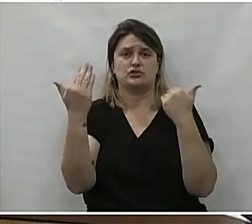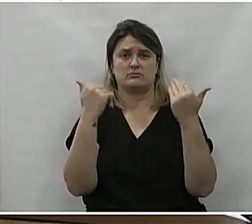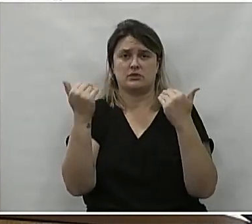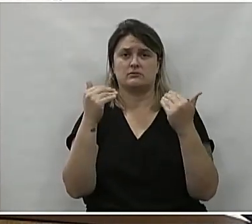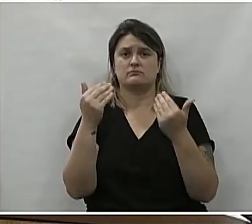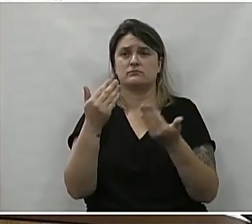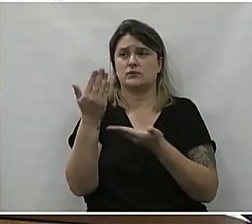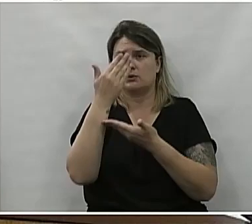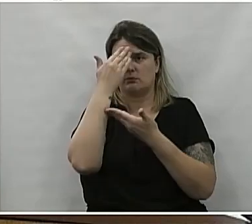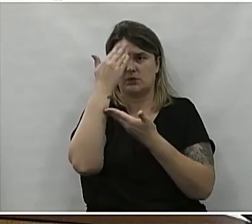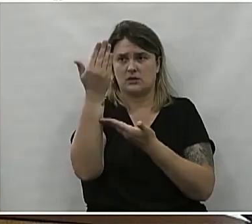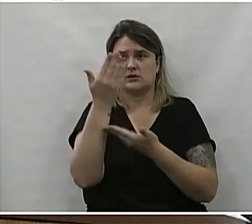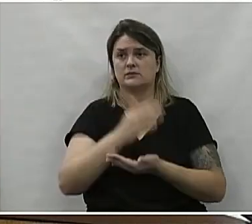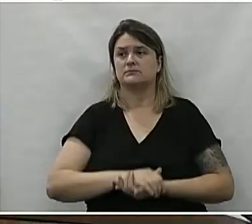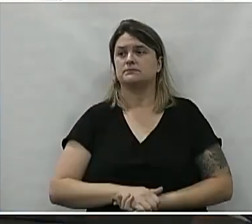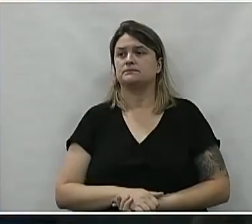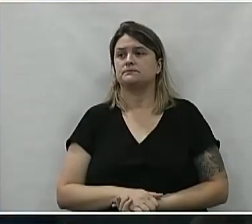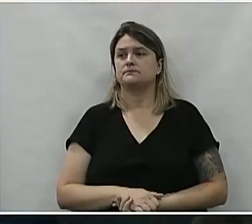Seria isso Senhores Muito obrigado